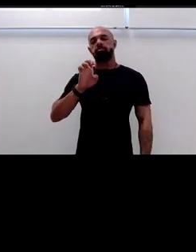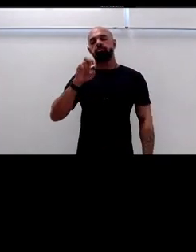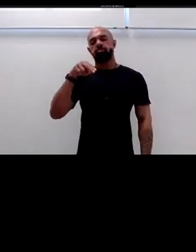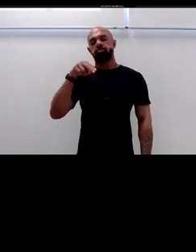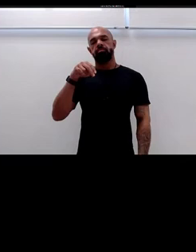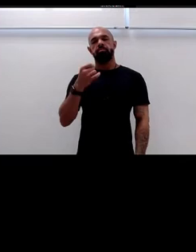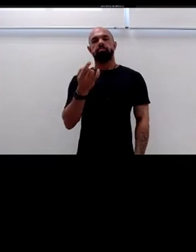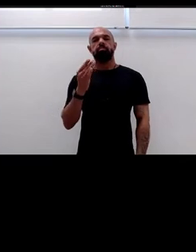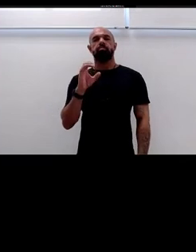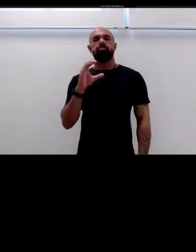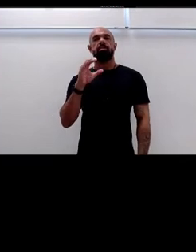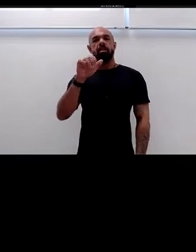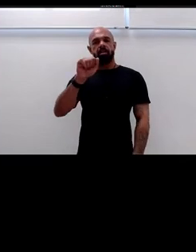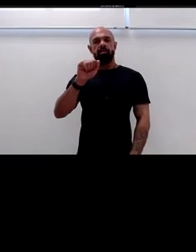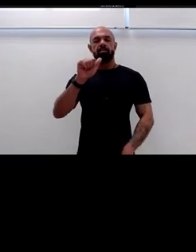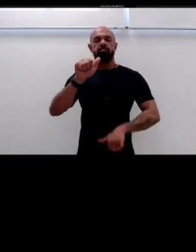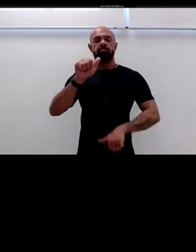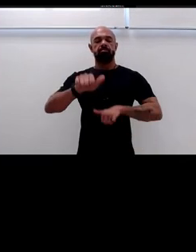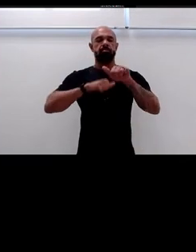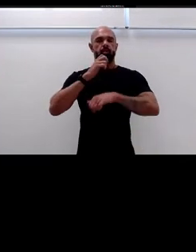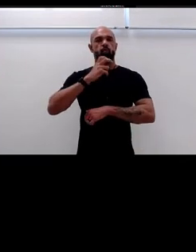cultural.